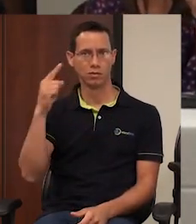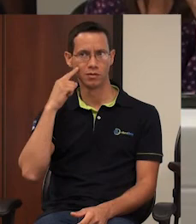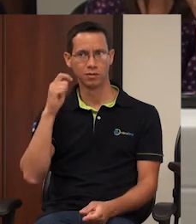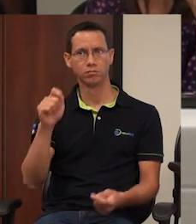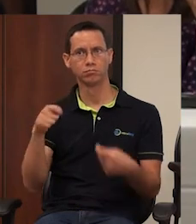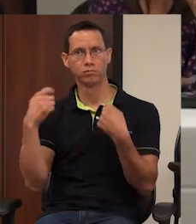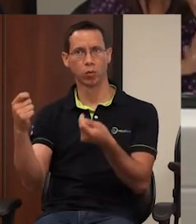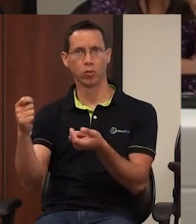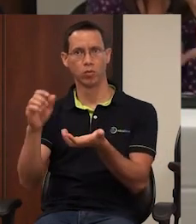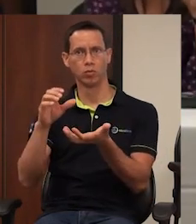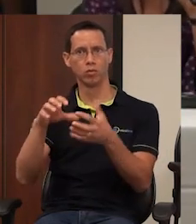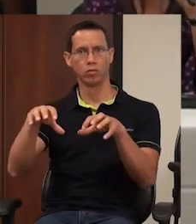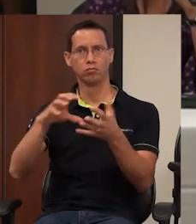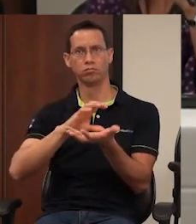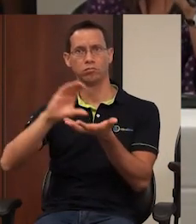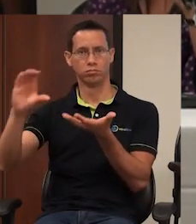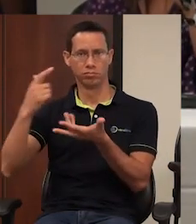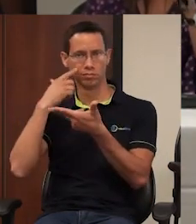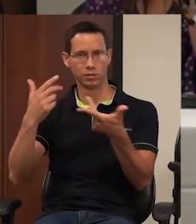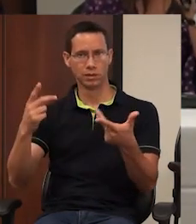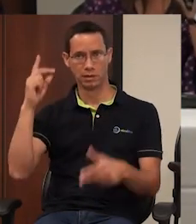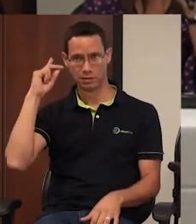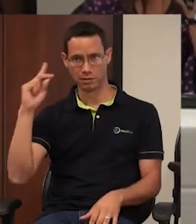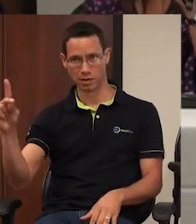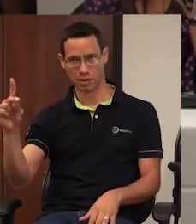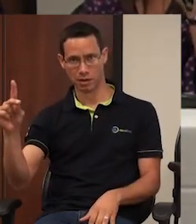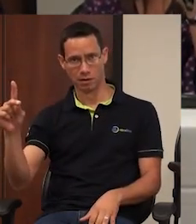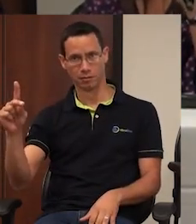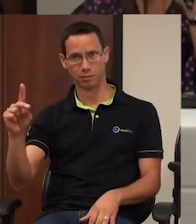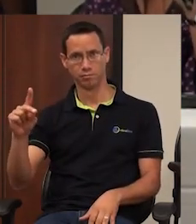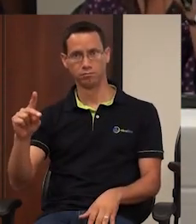filha. E aí ficou preservado o que seria da filha na herança dela.